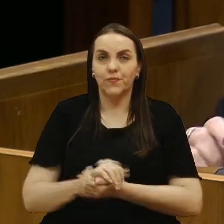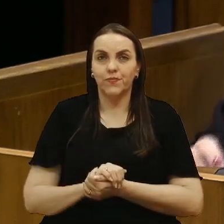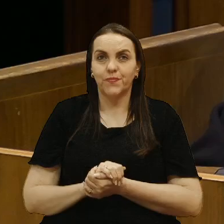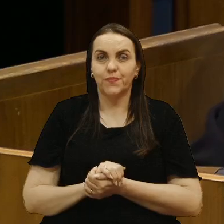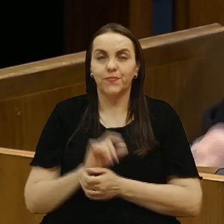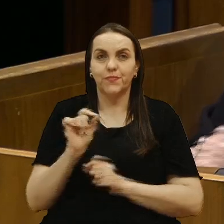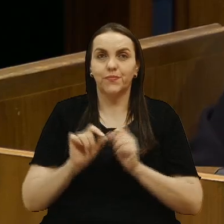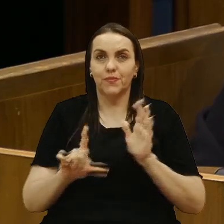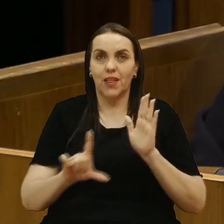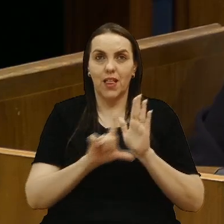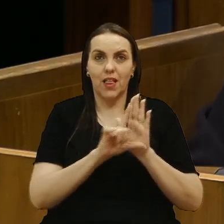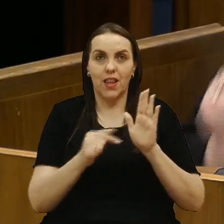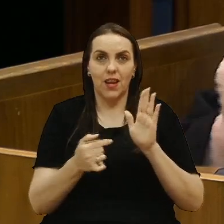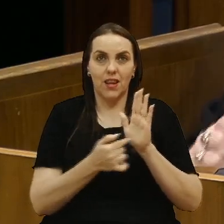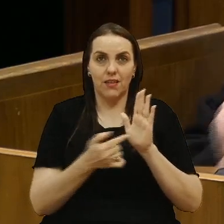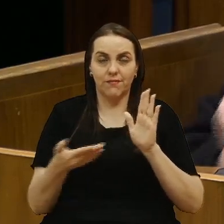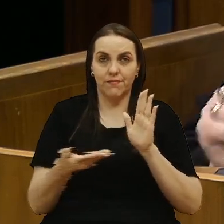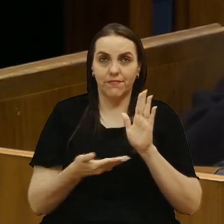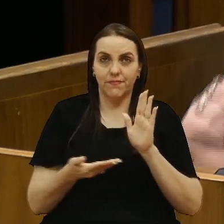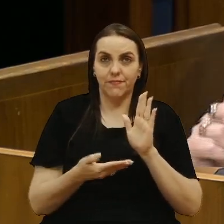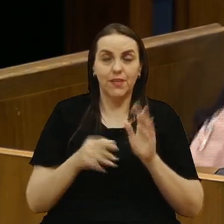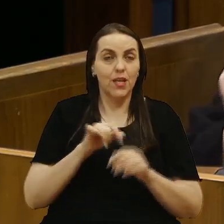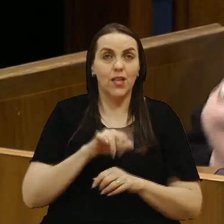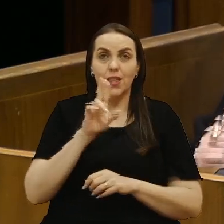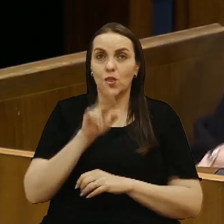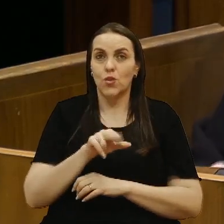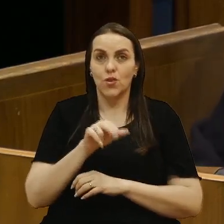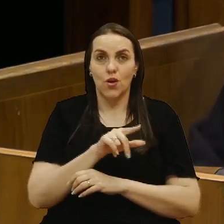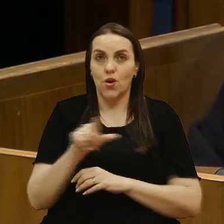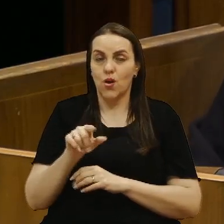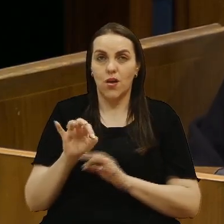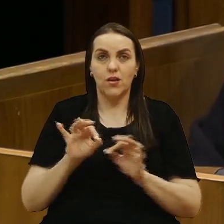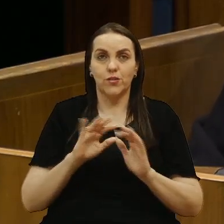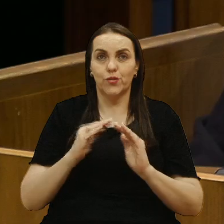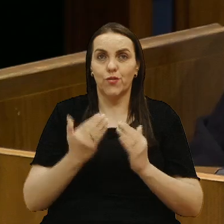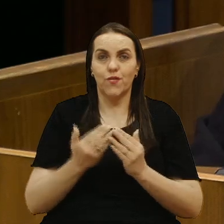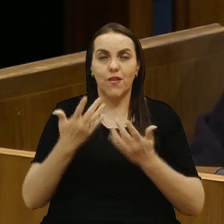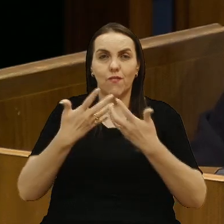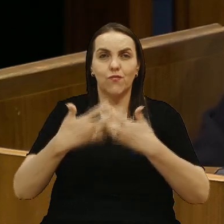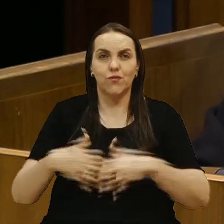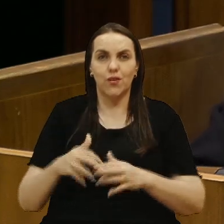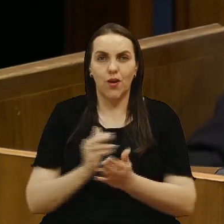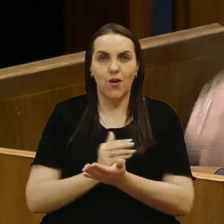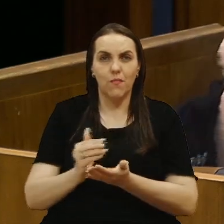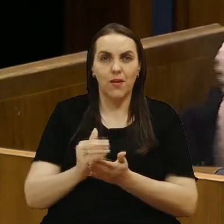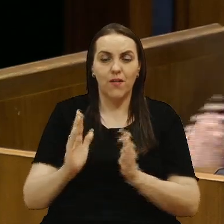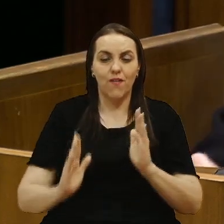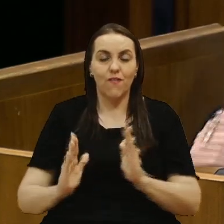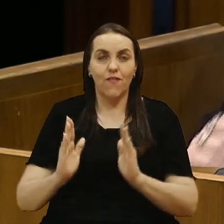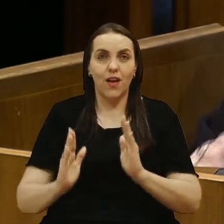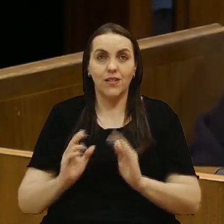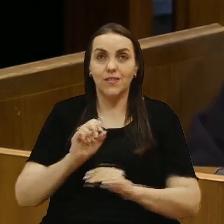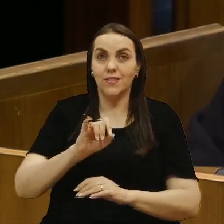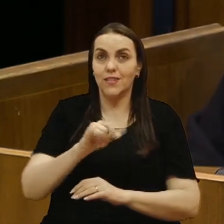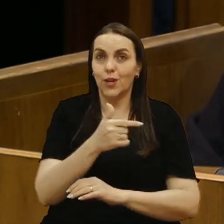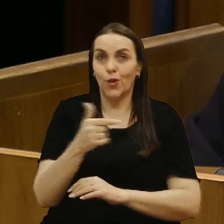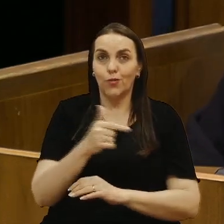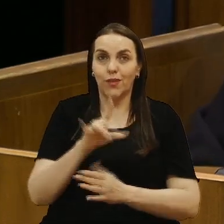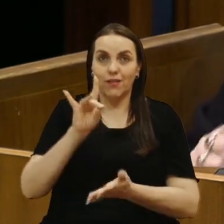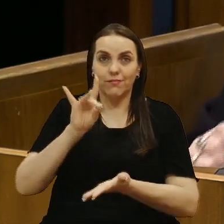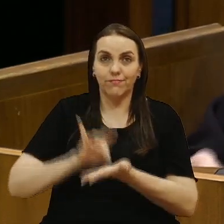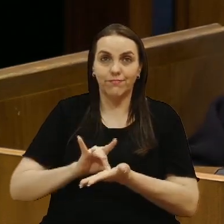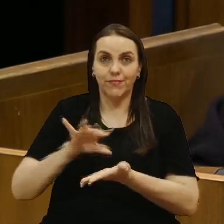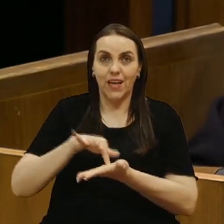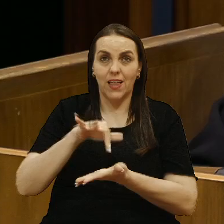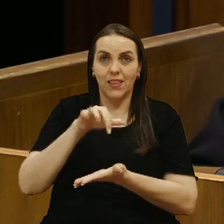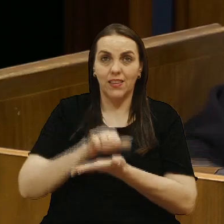acordo com a legislação vigente, nenhuma escola pode iniciar o funcionamento de uma nova etapa sem o devido cadastro